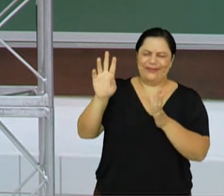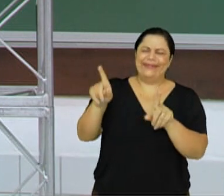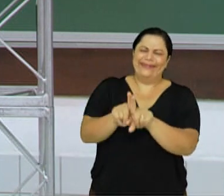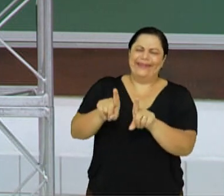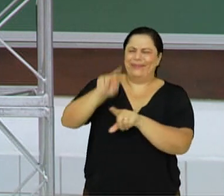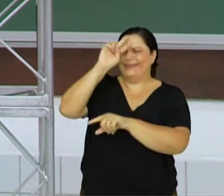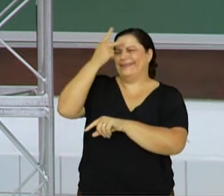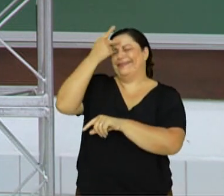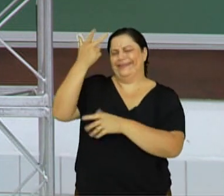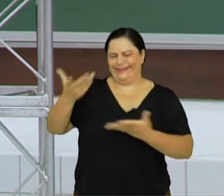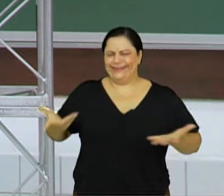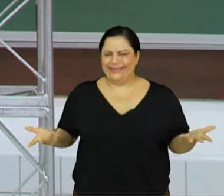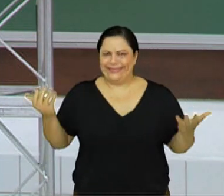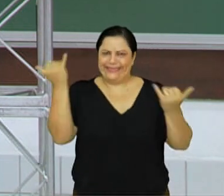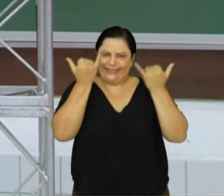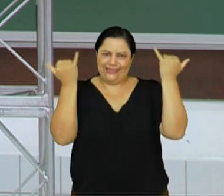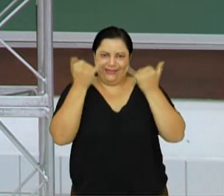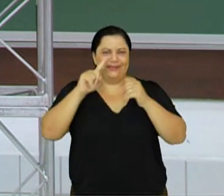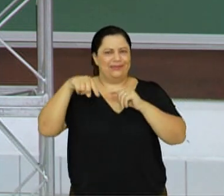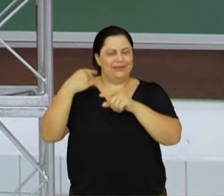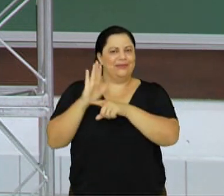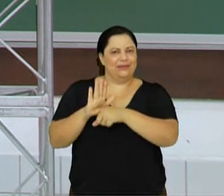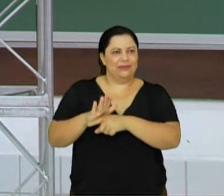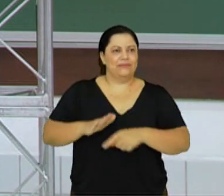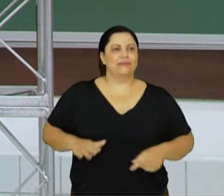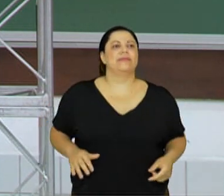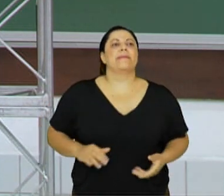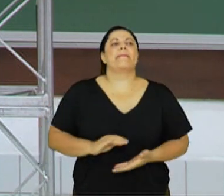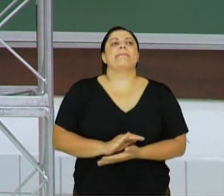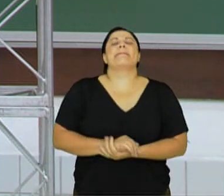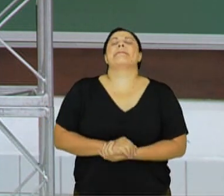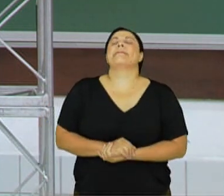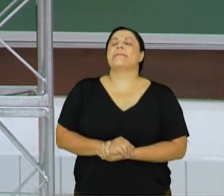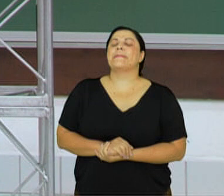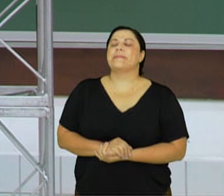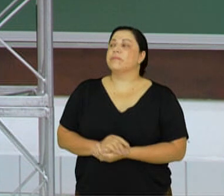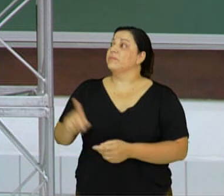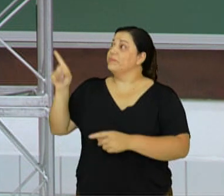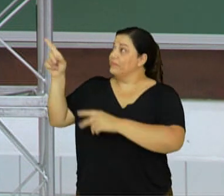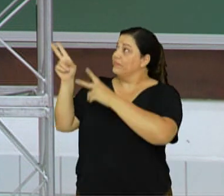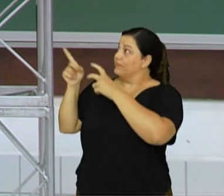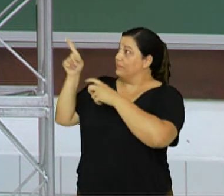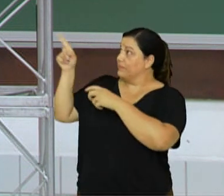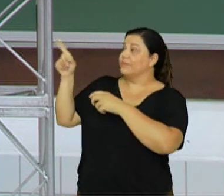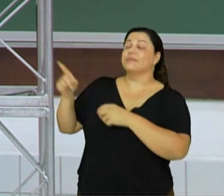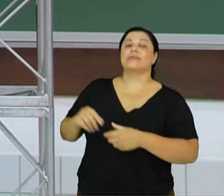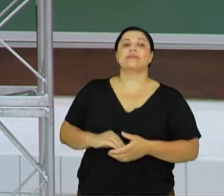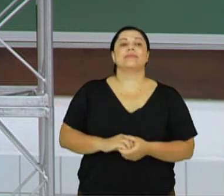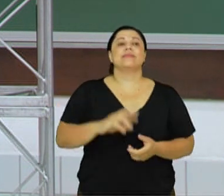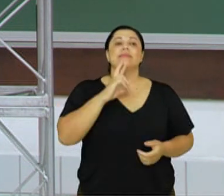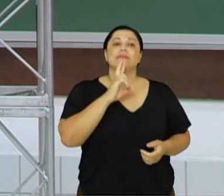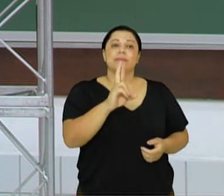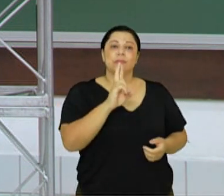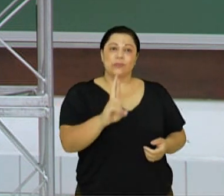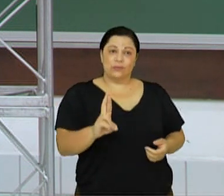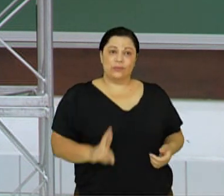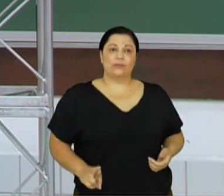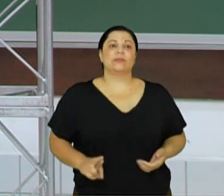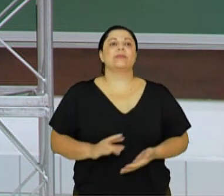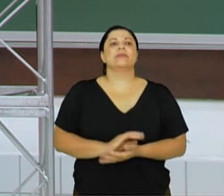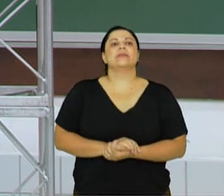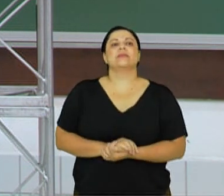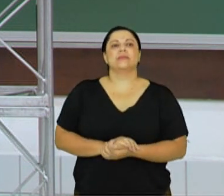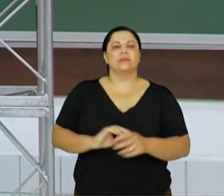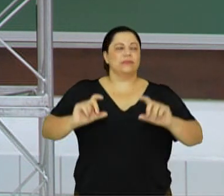professora às vezes se engana. Mas depois eu ajudo vocês. Vamos lá. Então agora vamos aqui, ó, a resolução, para depois vocês olharem lá nos slides. Está